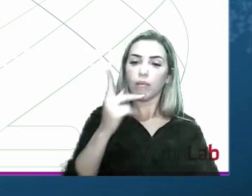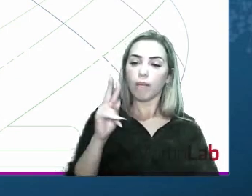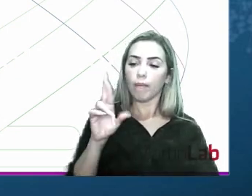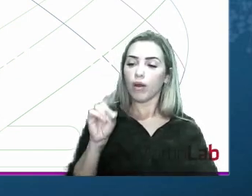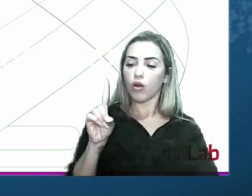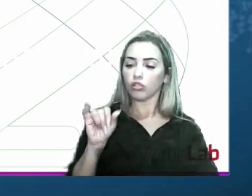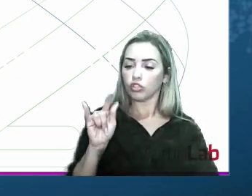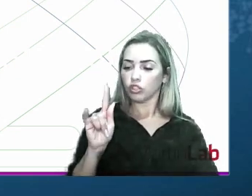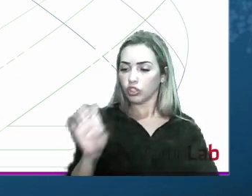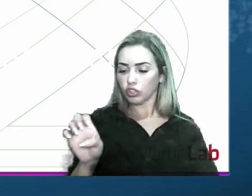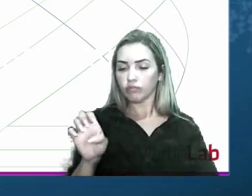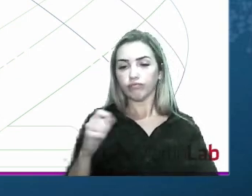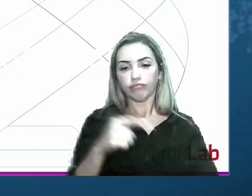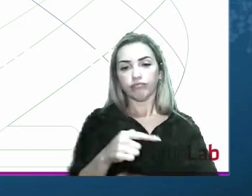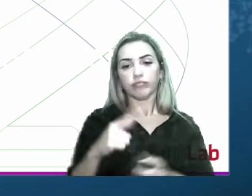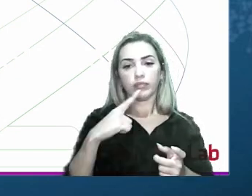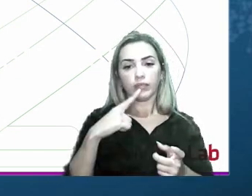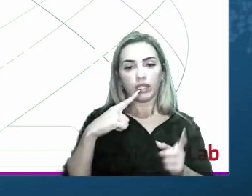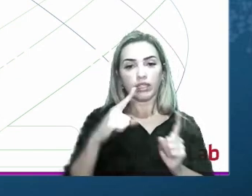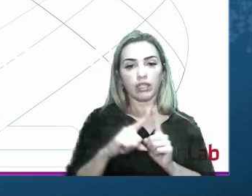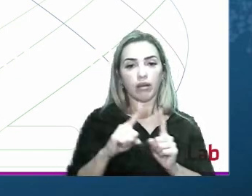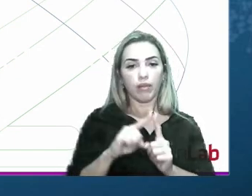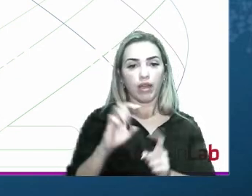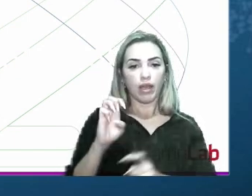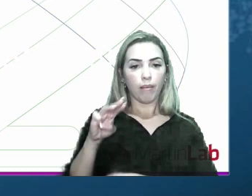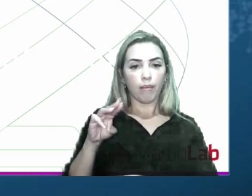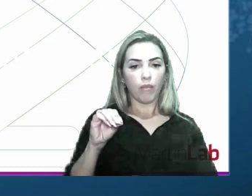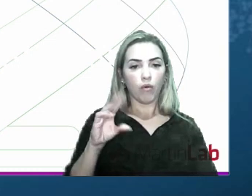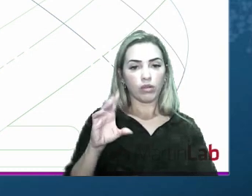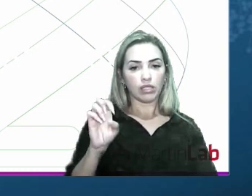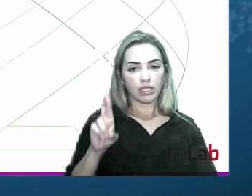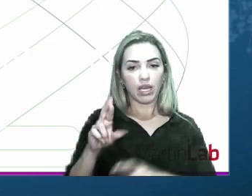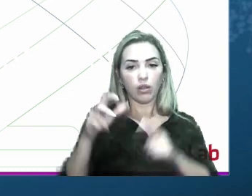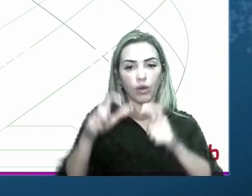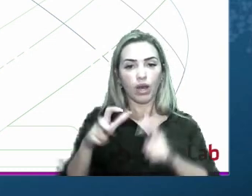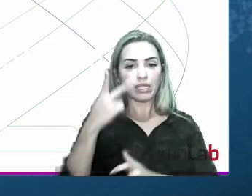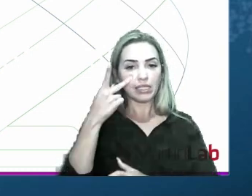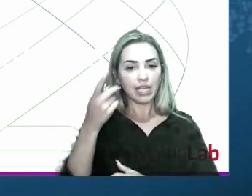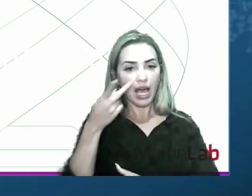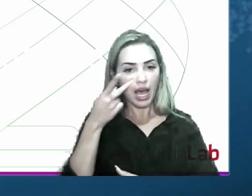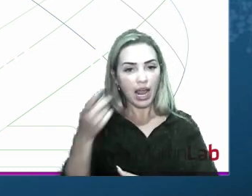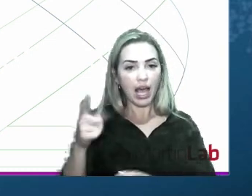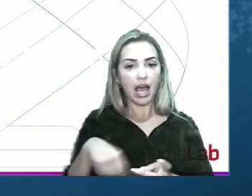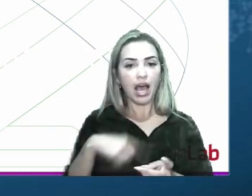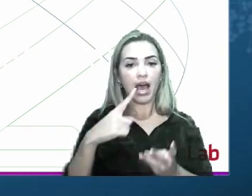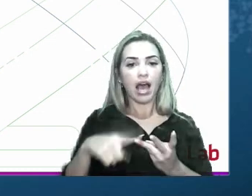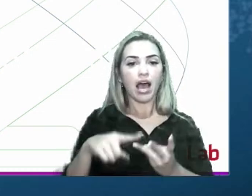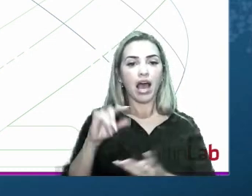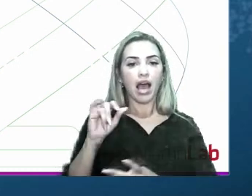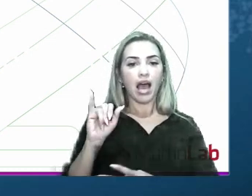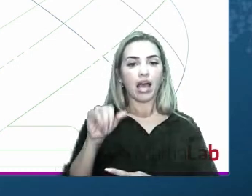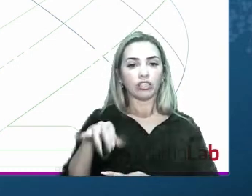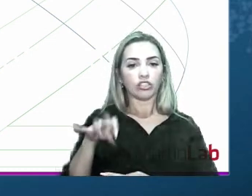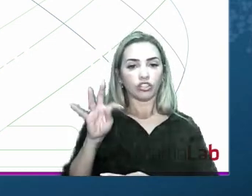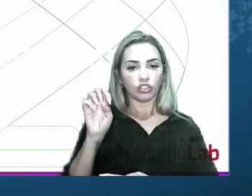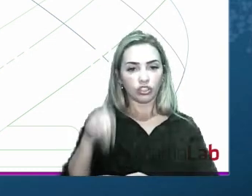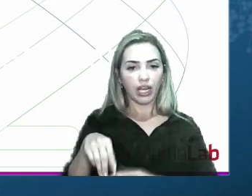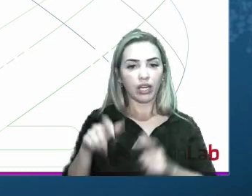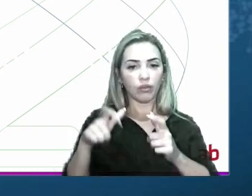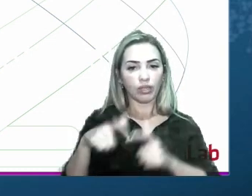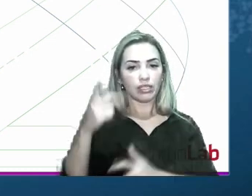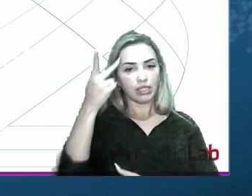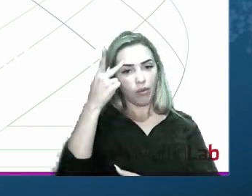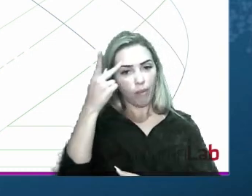Prodigy. Então, temos o Hemocer no estado de Ceará, o Einstein em São Paulo,